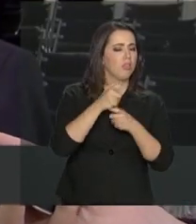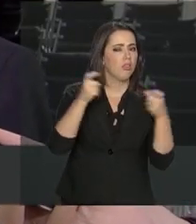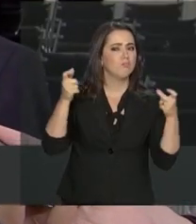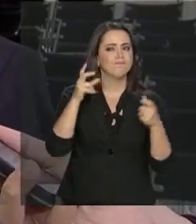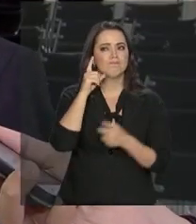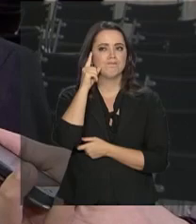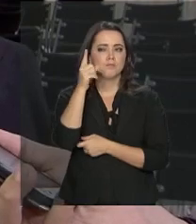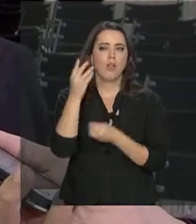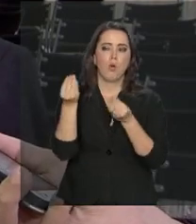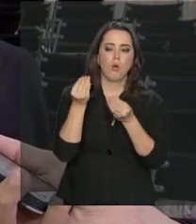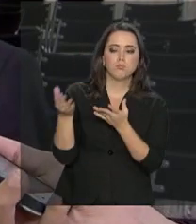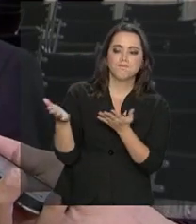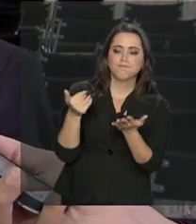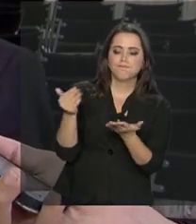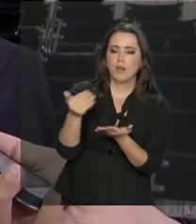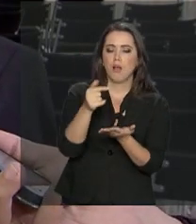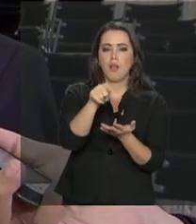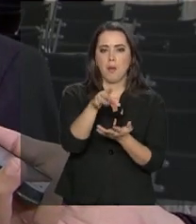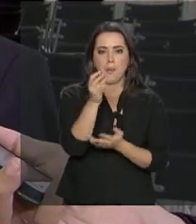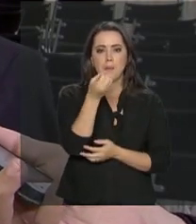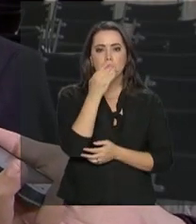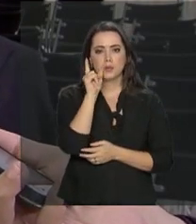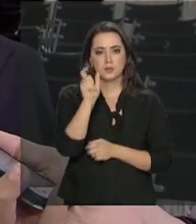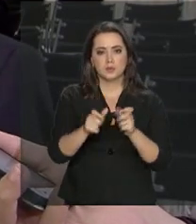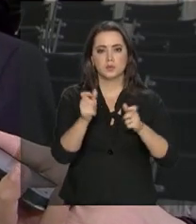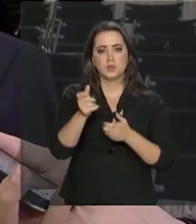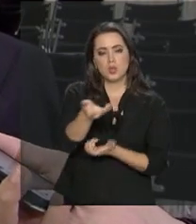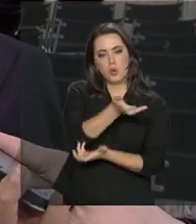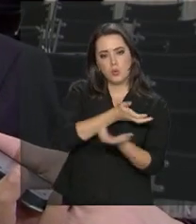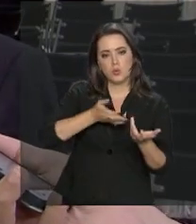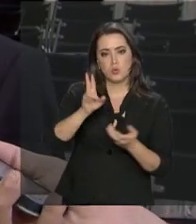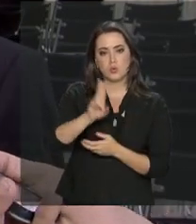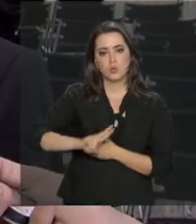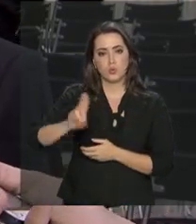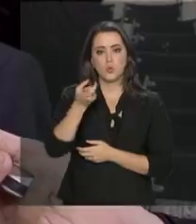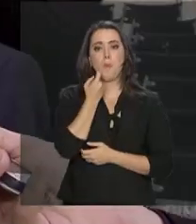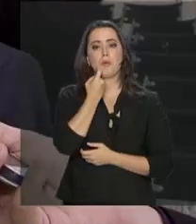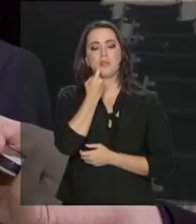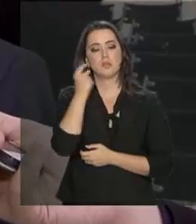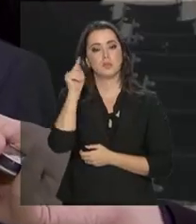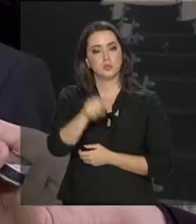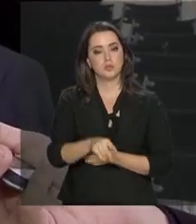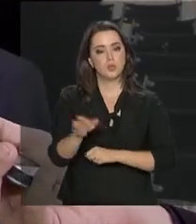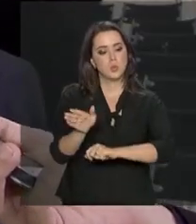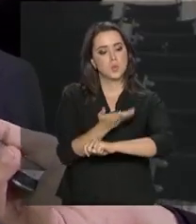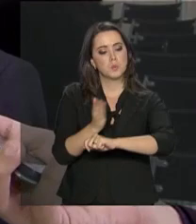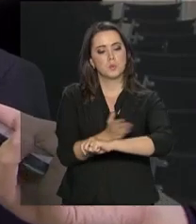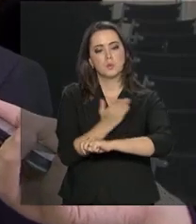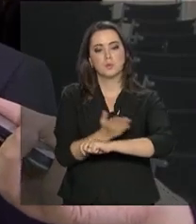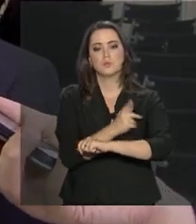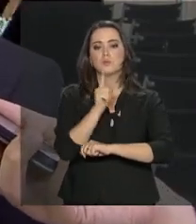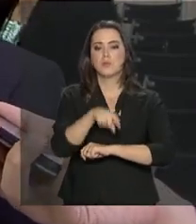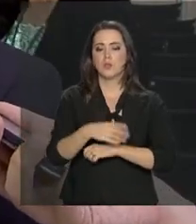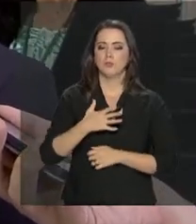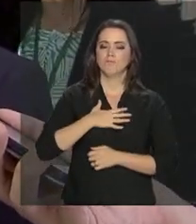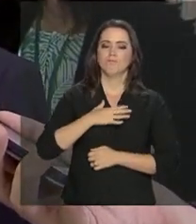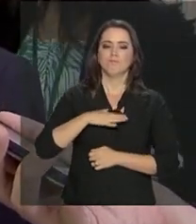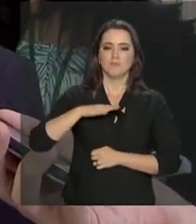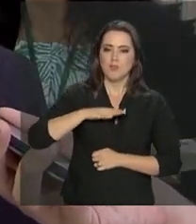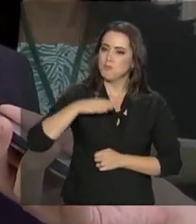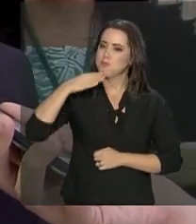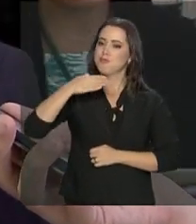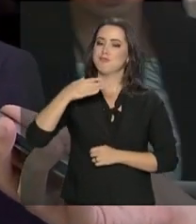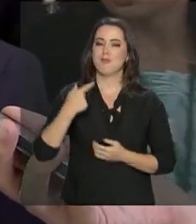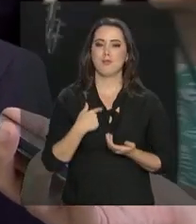conseguisse captar esses benefícios que o manejo vem gerando nessa região. É uma grande honra receber esse prêmio e eu